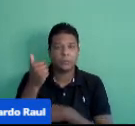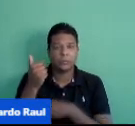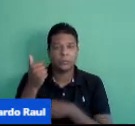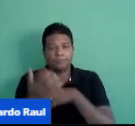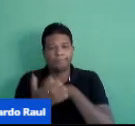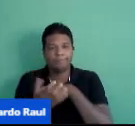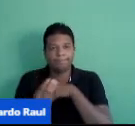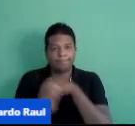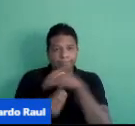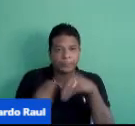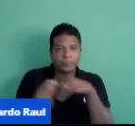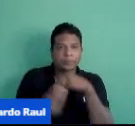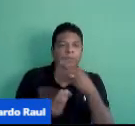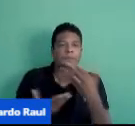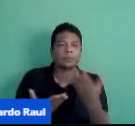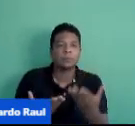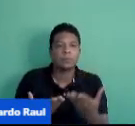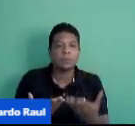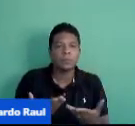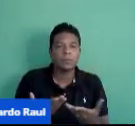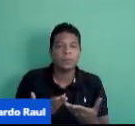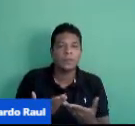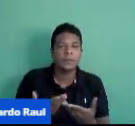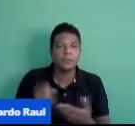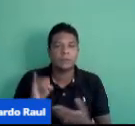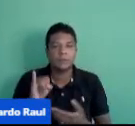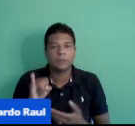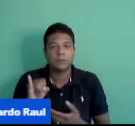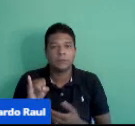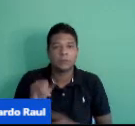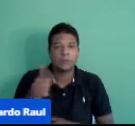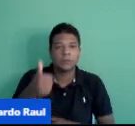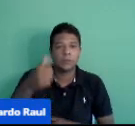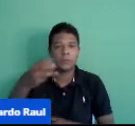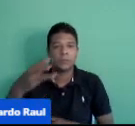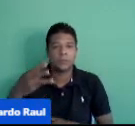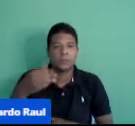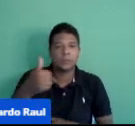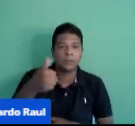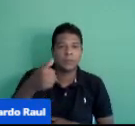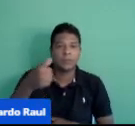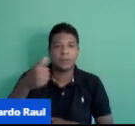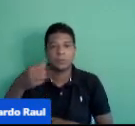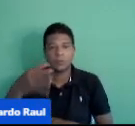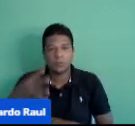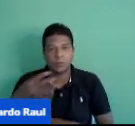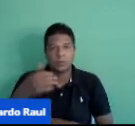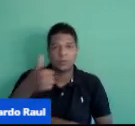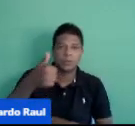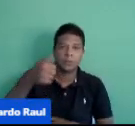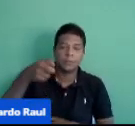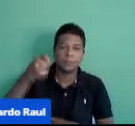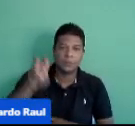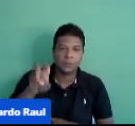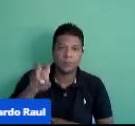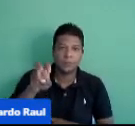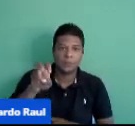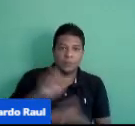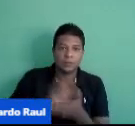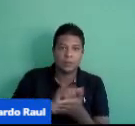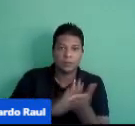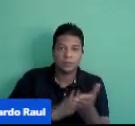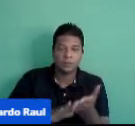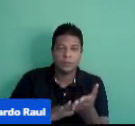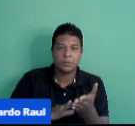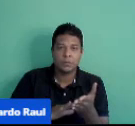ali. Então, se tivesse a atividade 13, 14 e 15, mas com uma menor quantidade